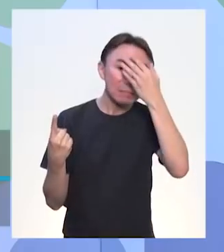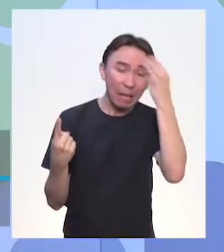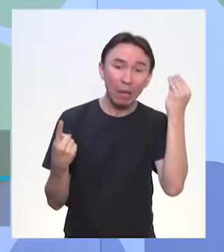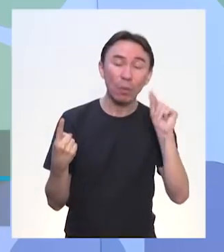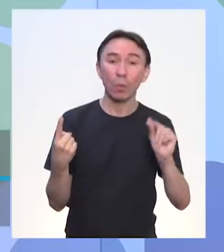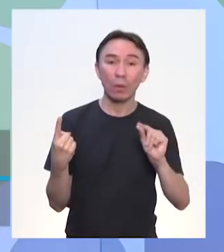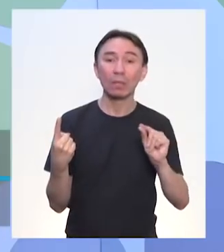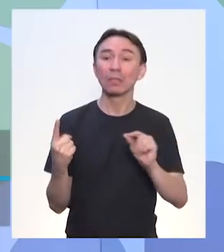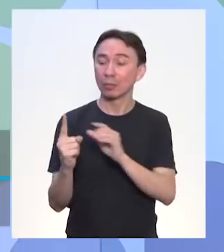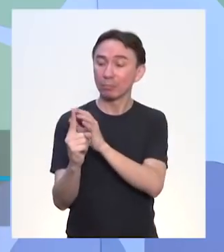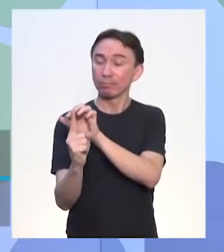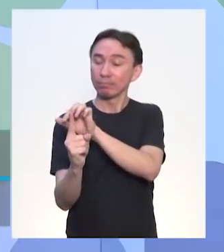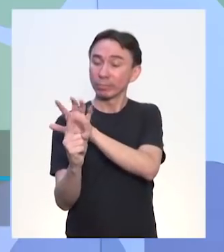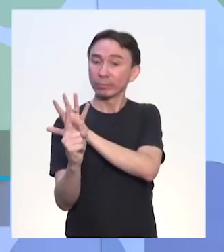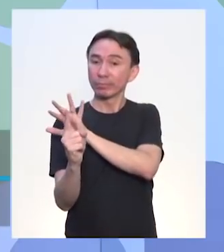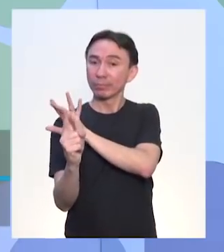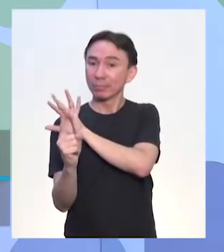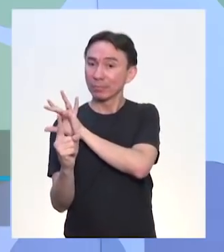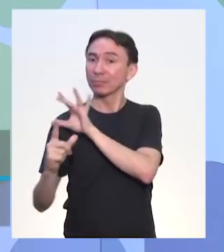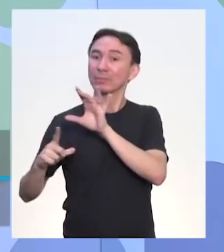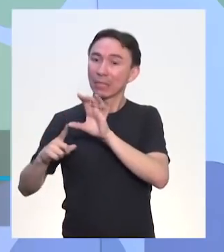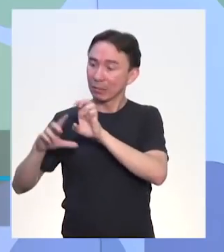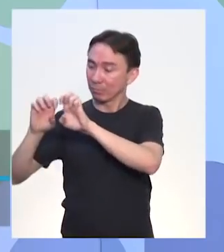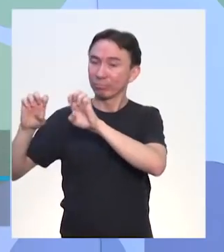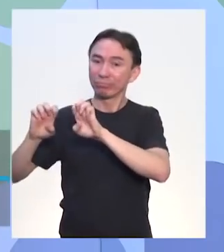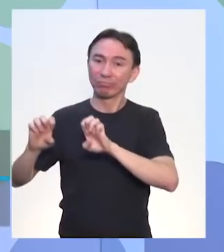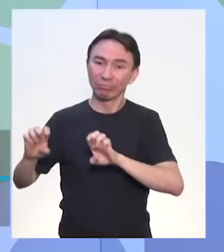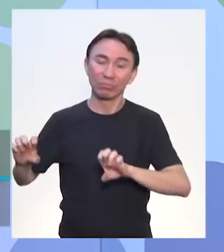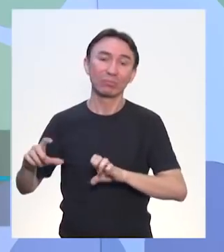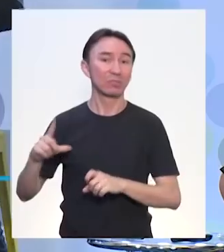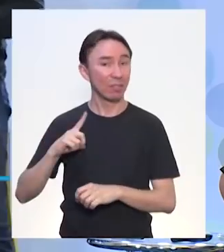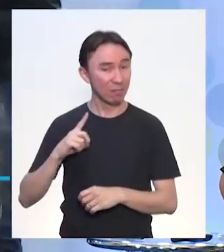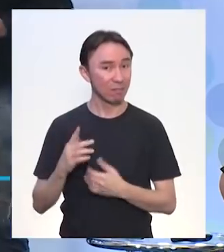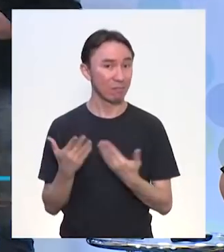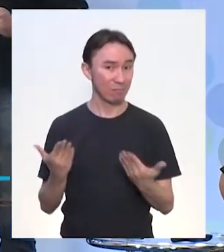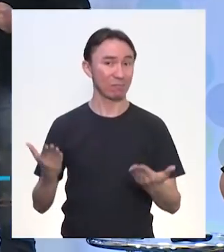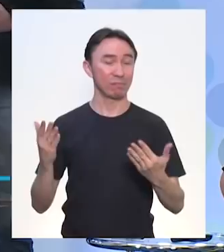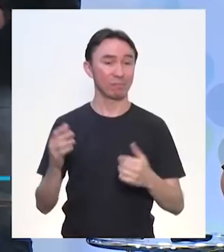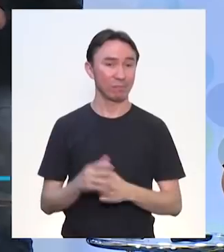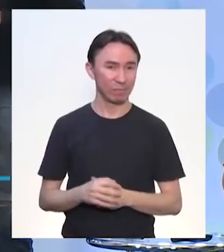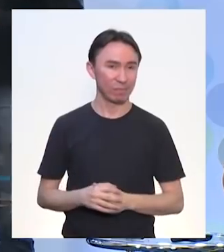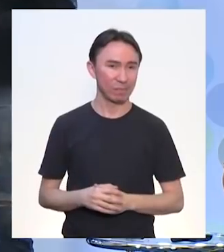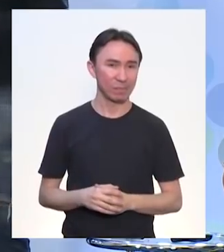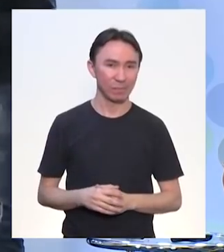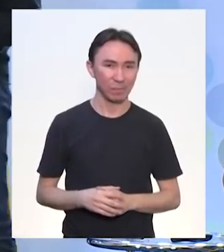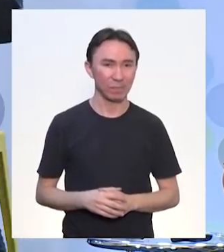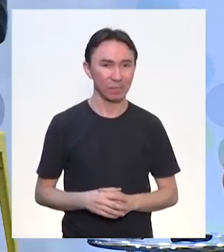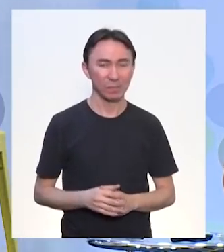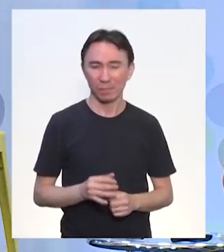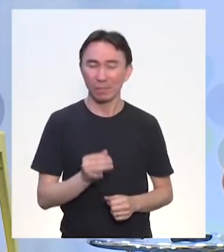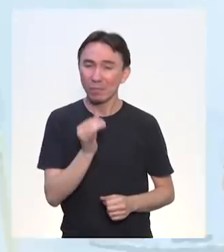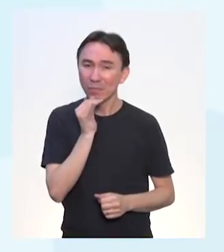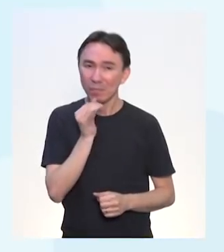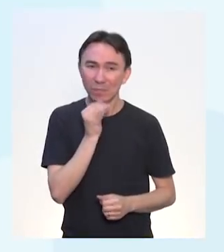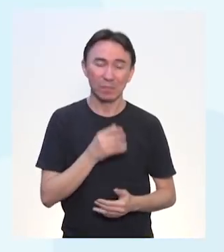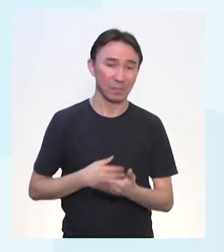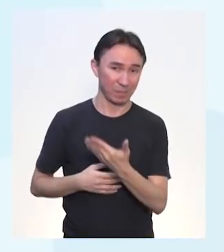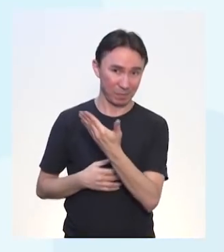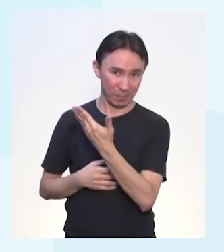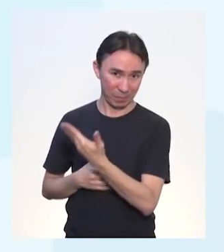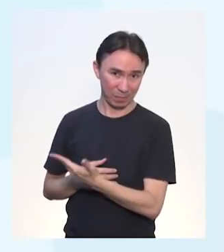mas existia uma estrutura muito grande por trás, né? Isso. Vamos colocar aqui os próximos. Isso.